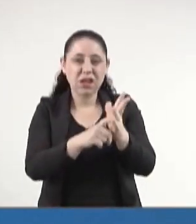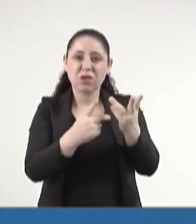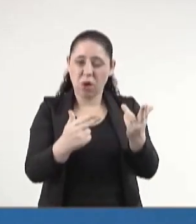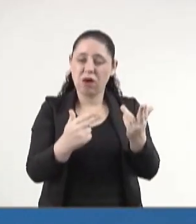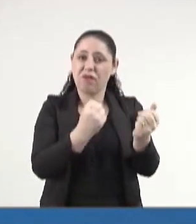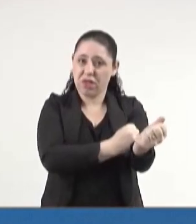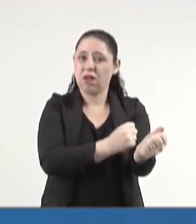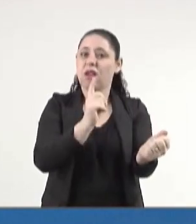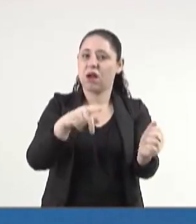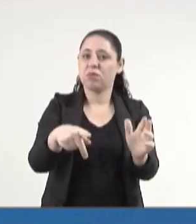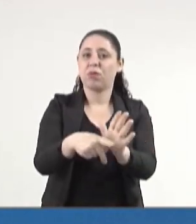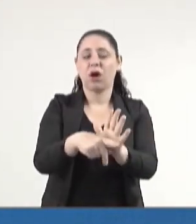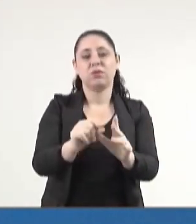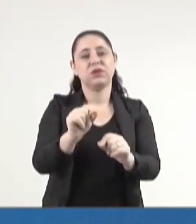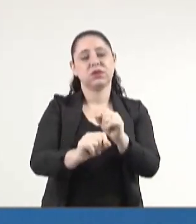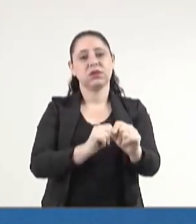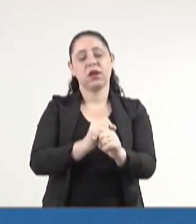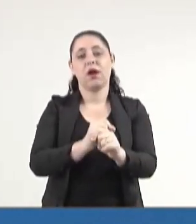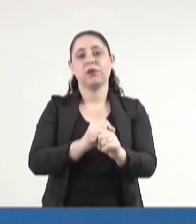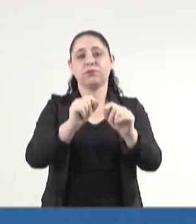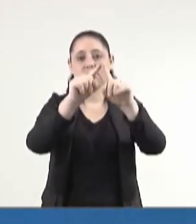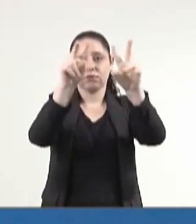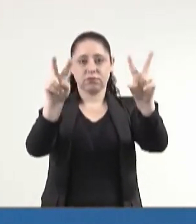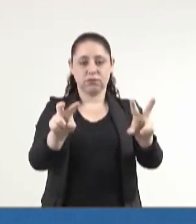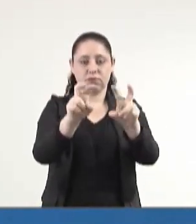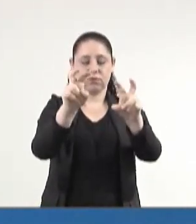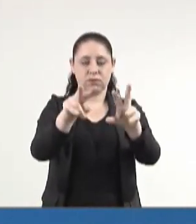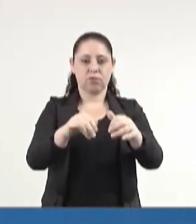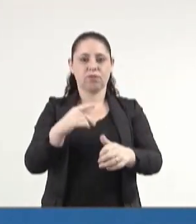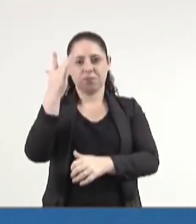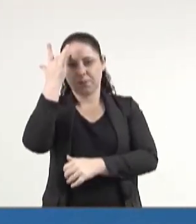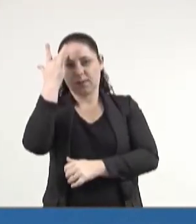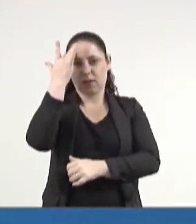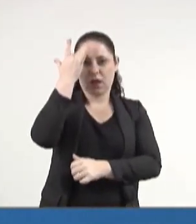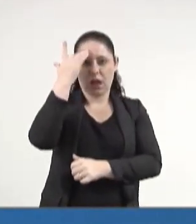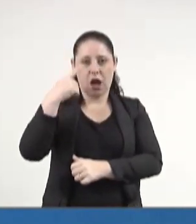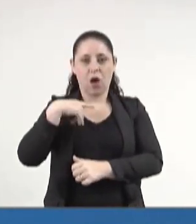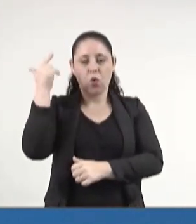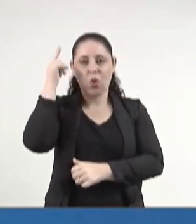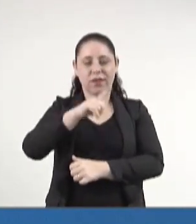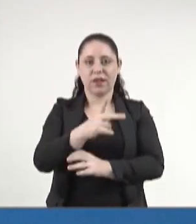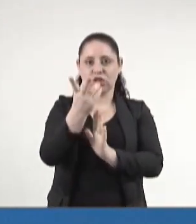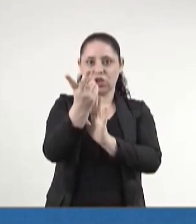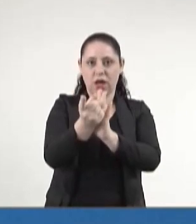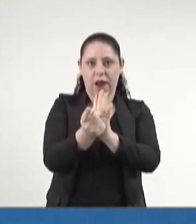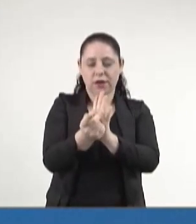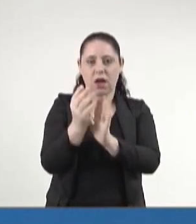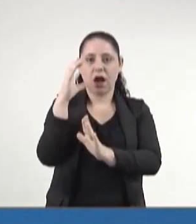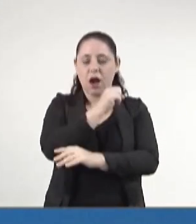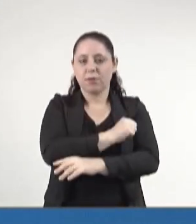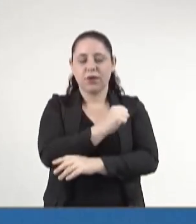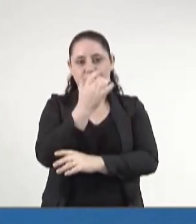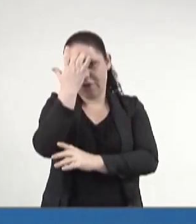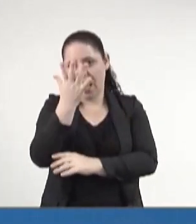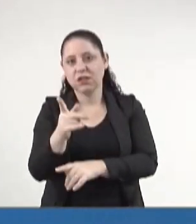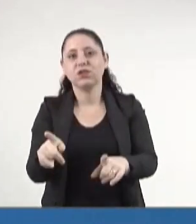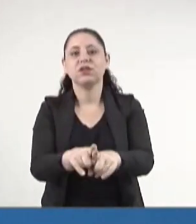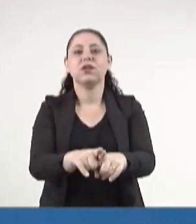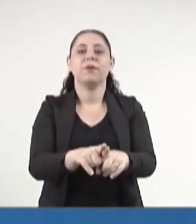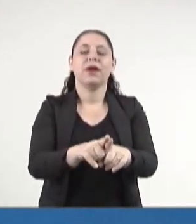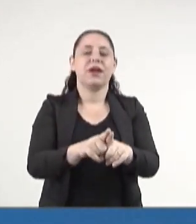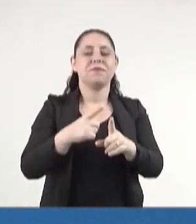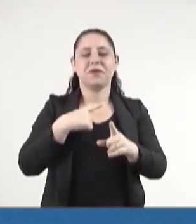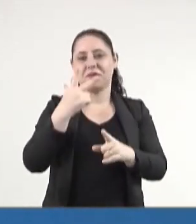autodestrutivo. O fácil acesso às plataformas de aposta online, o pensamento de ganho fácil e a glamorização do sucesso